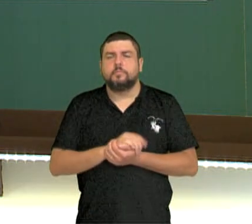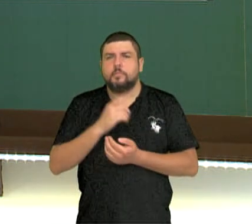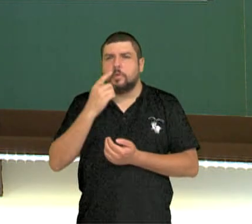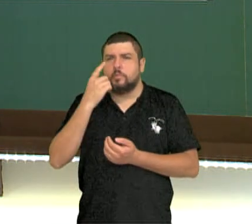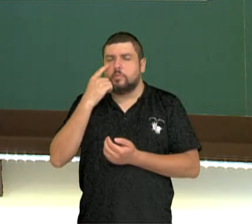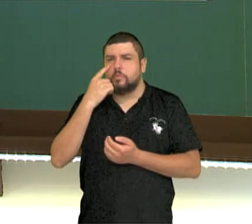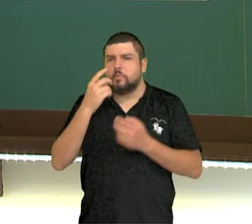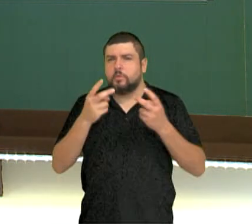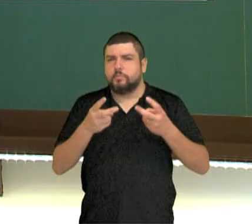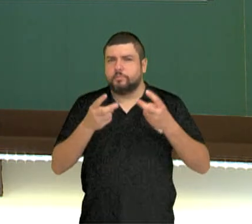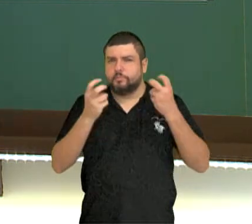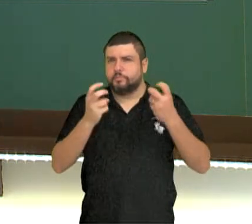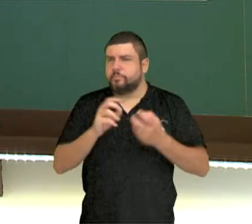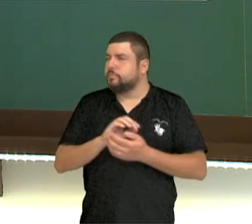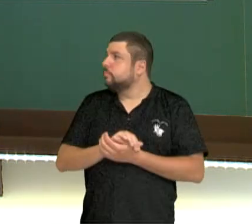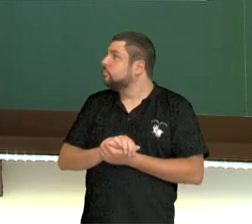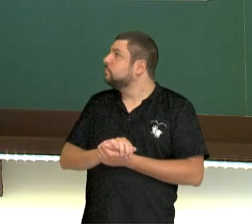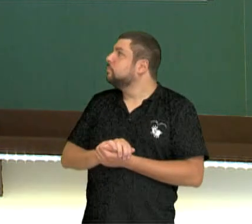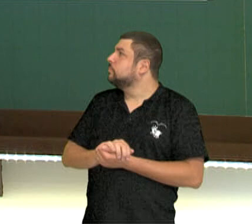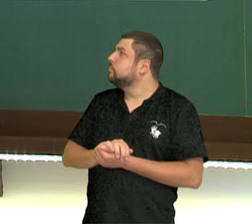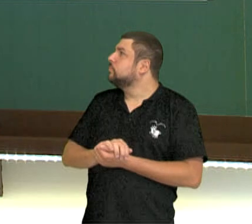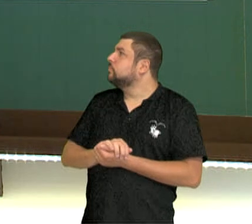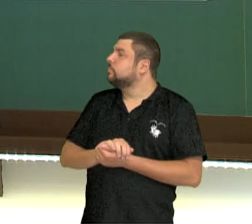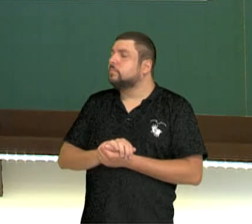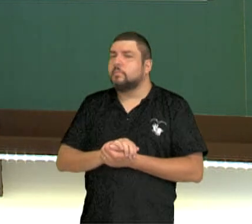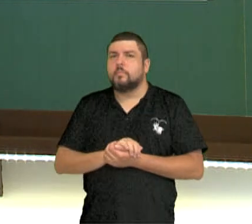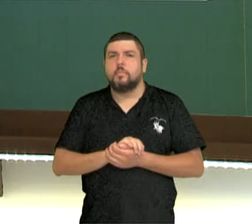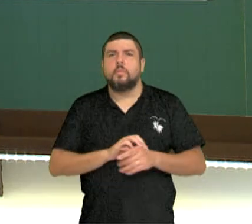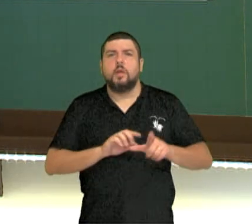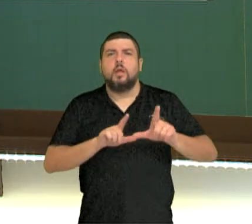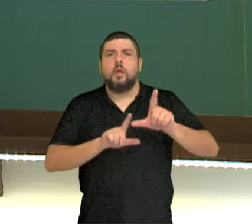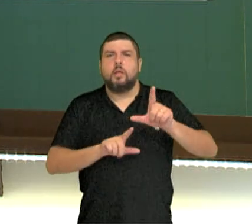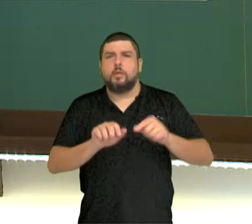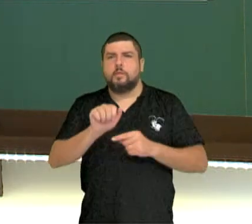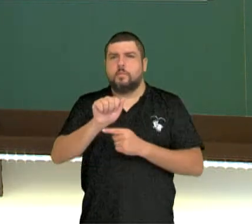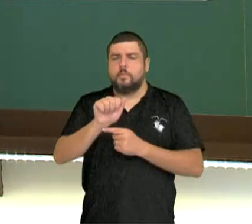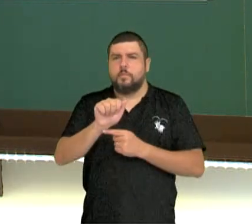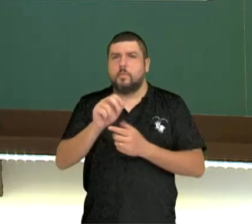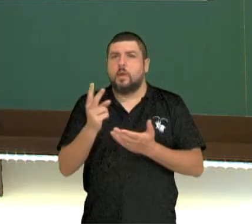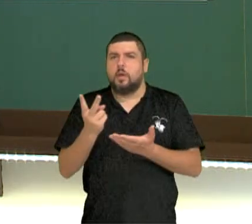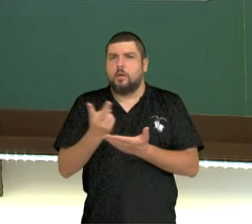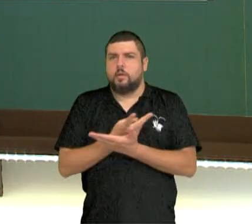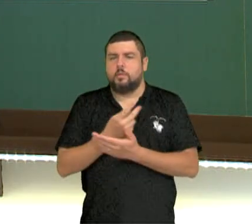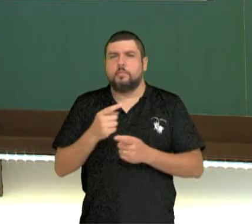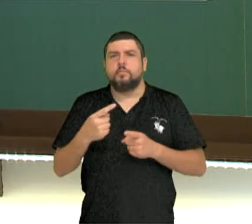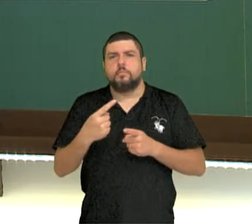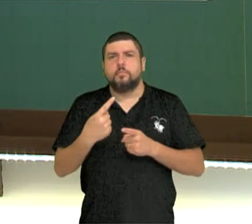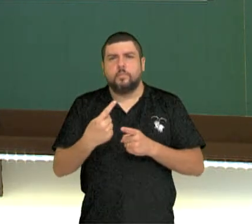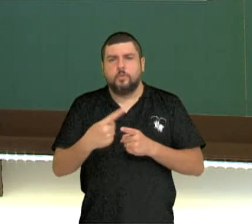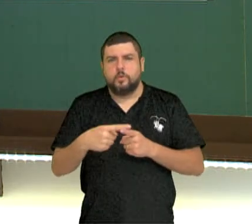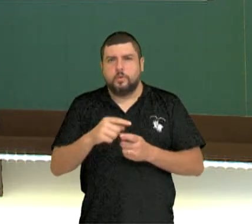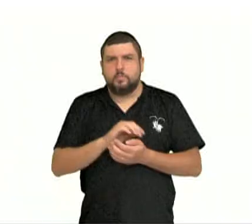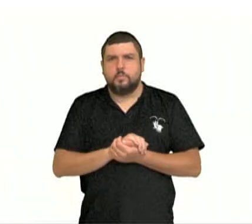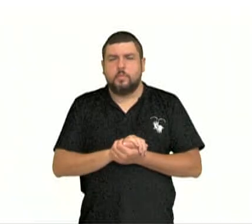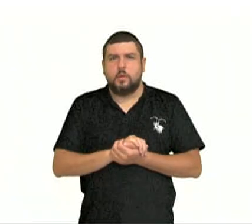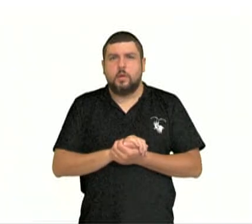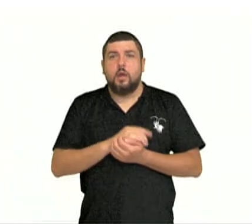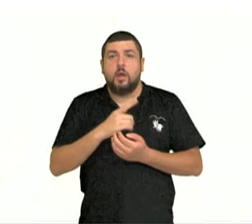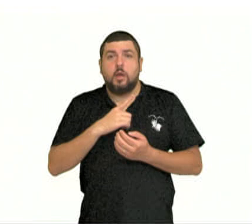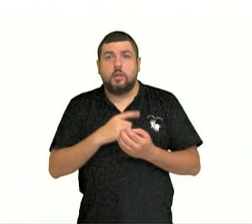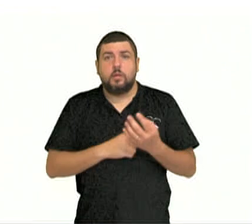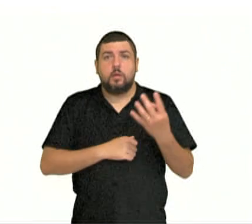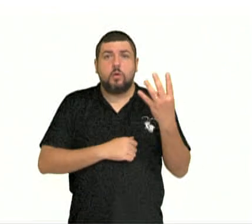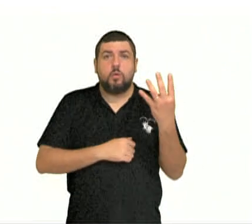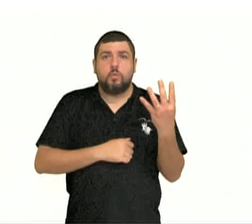conferir. Então, a letra A está errada, né? Está errada por quê? Porque nós temos 4 átomos